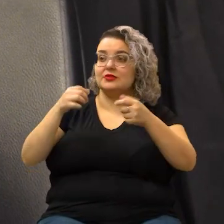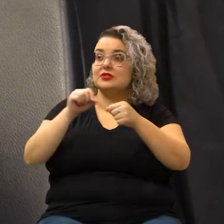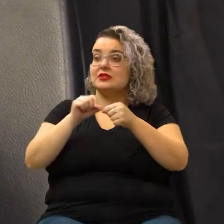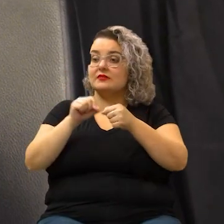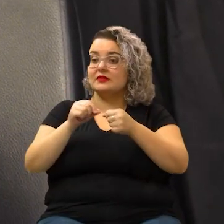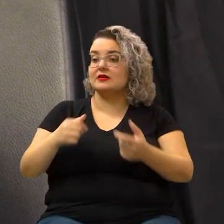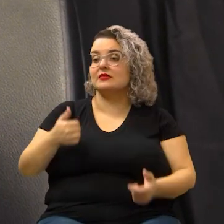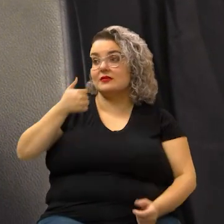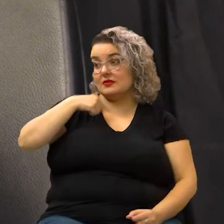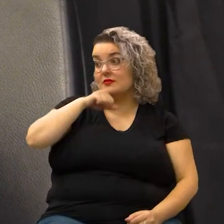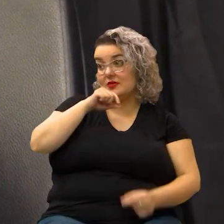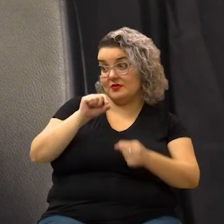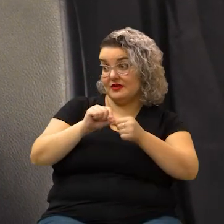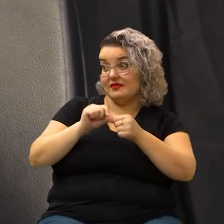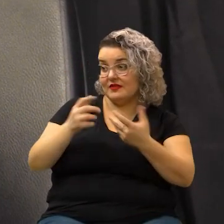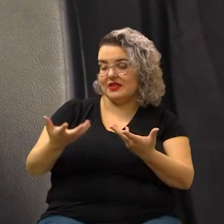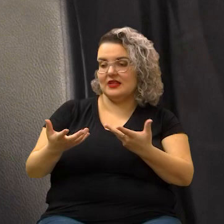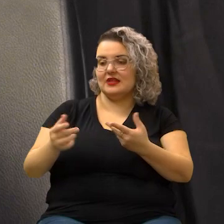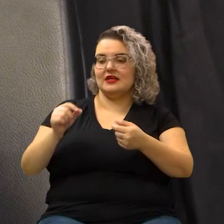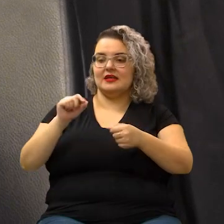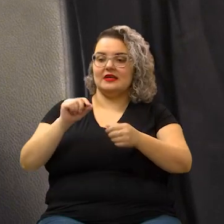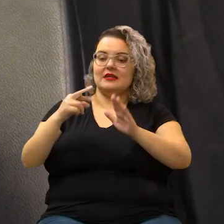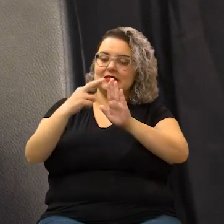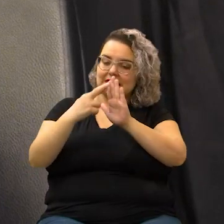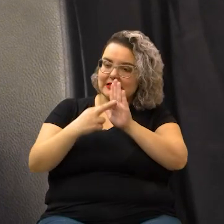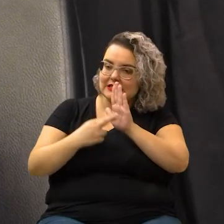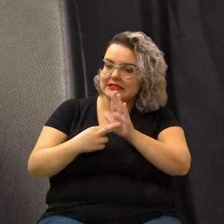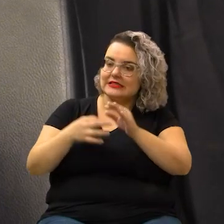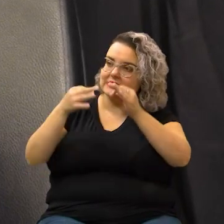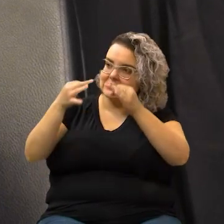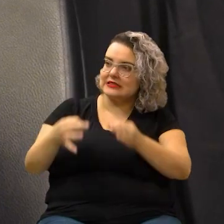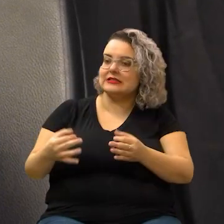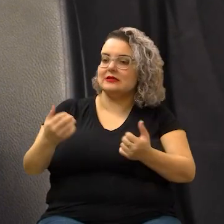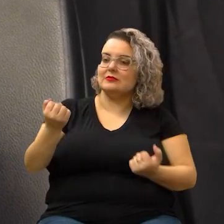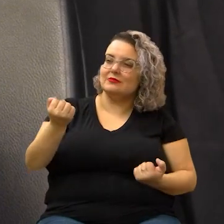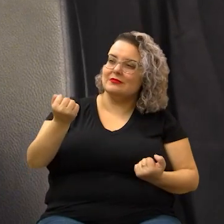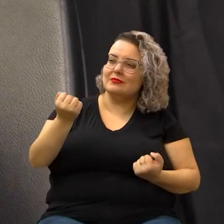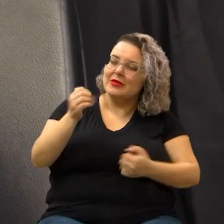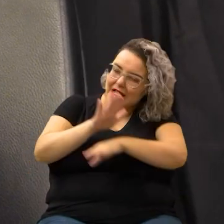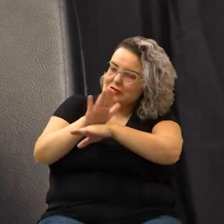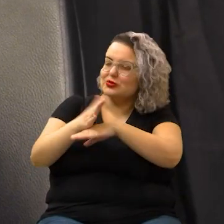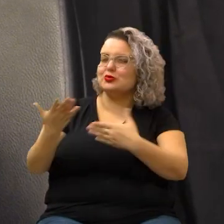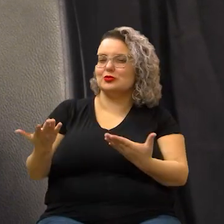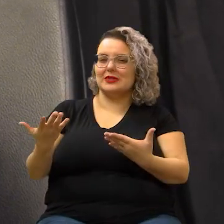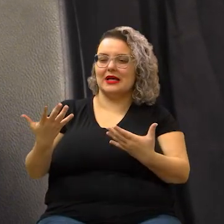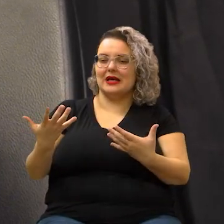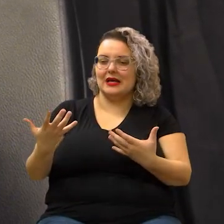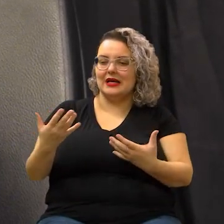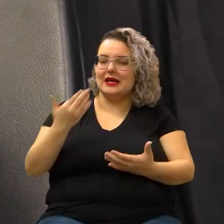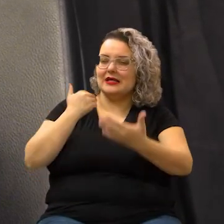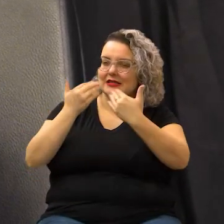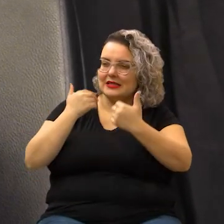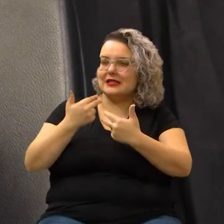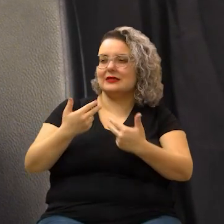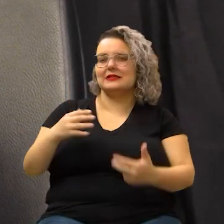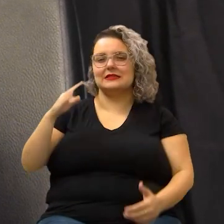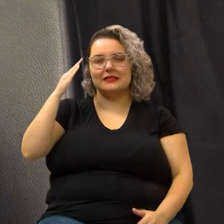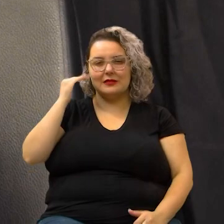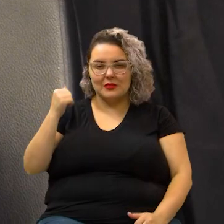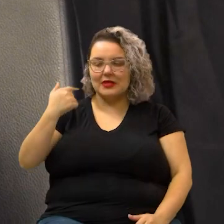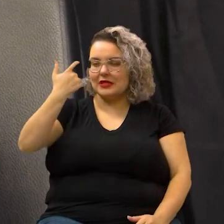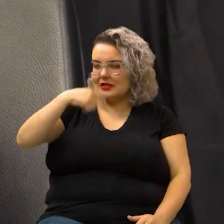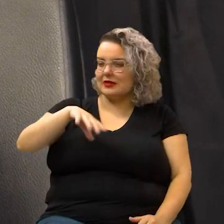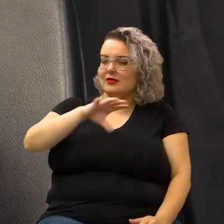assim, de querer fazer o que a minha mãe fazia. Querer fazer aquela receita para suprir até aquela comida que sabia